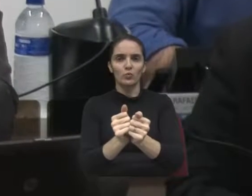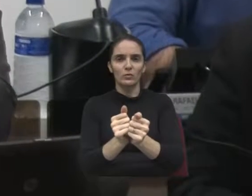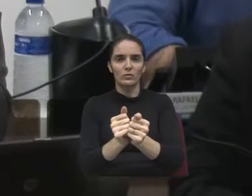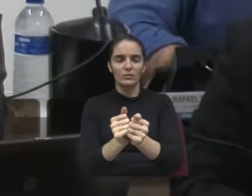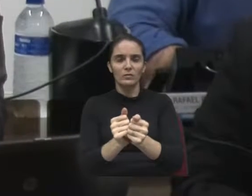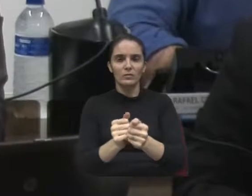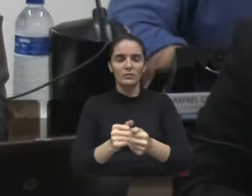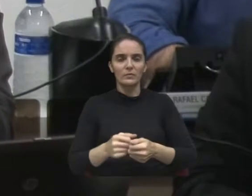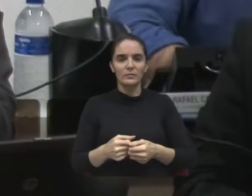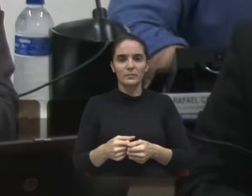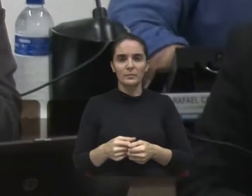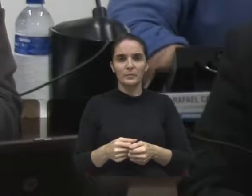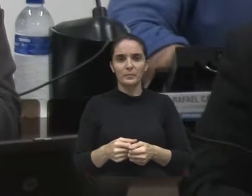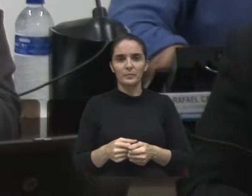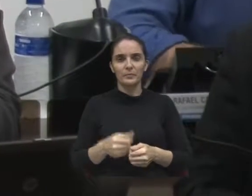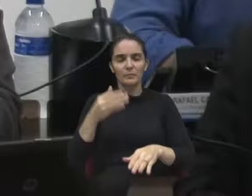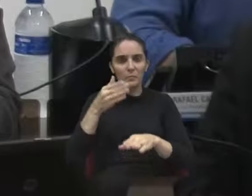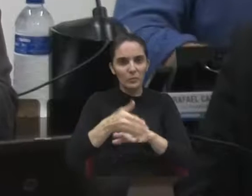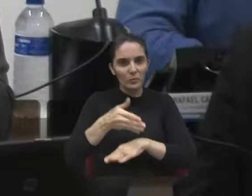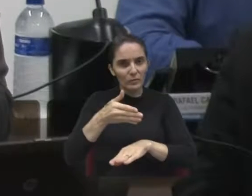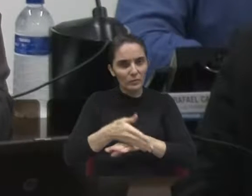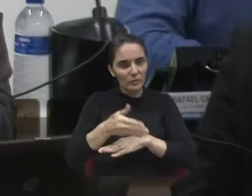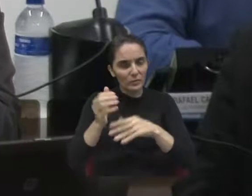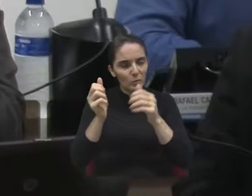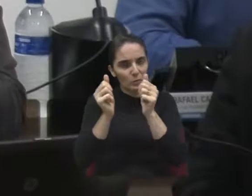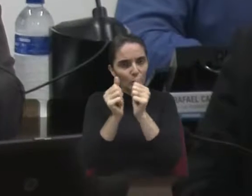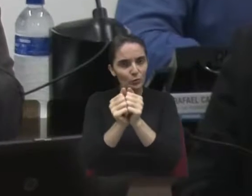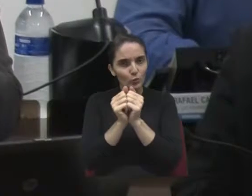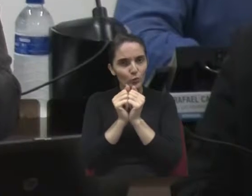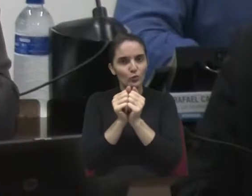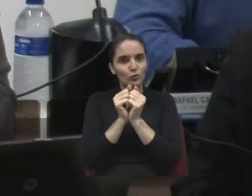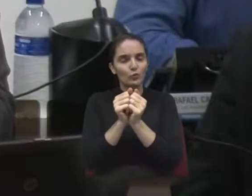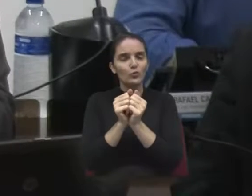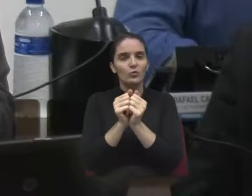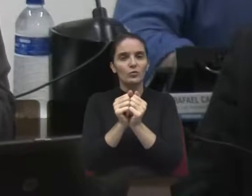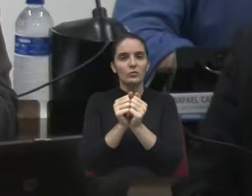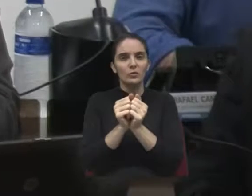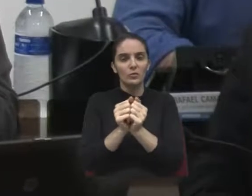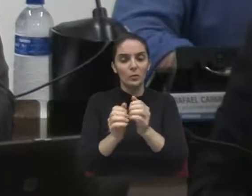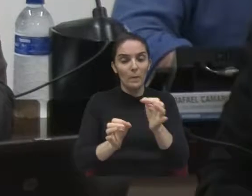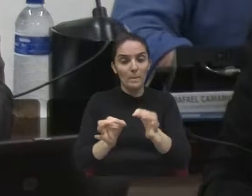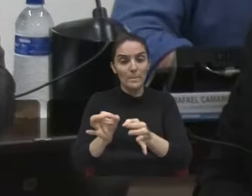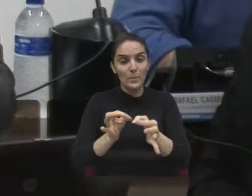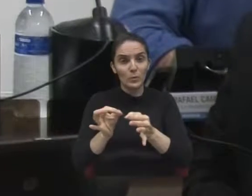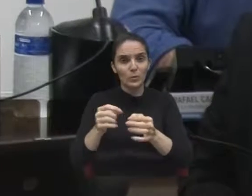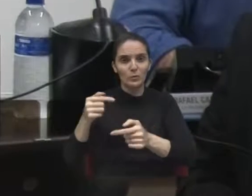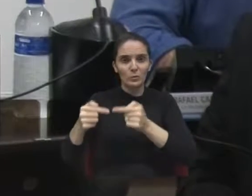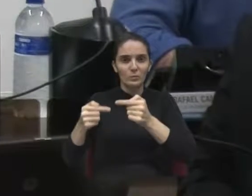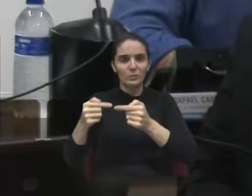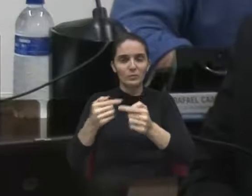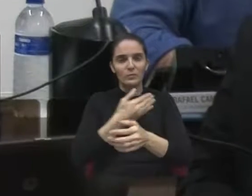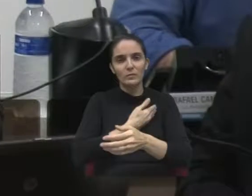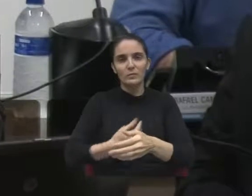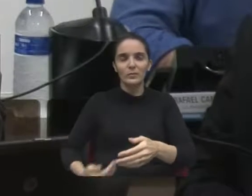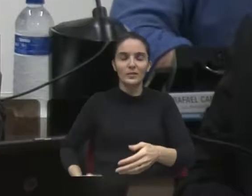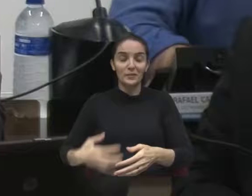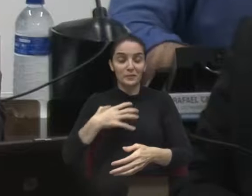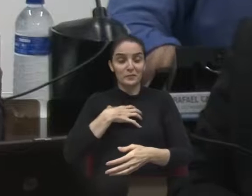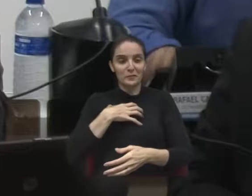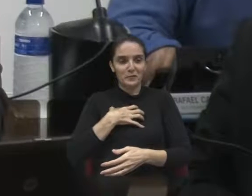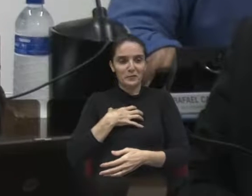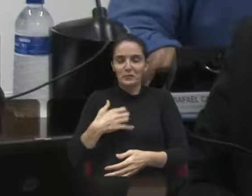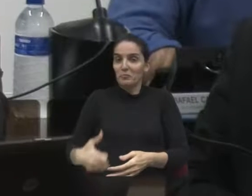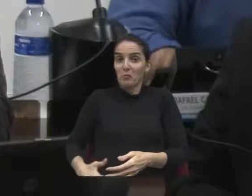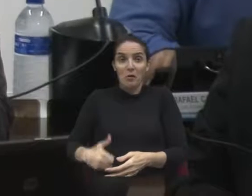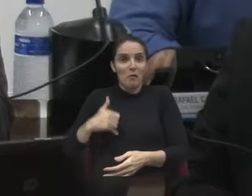quando participamos de uma construção de uma nova política, nos sentimos muito orgulhosos disso.